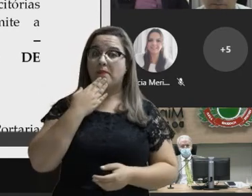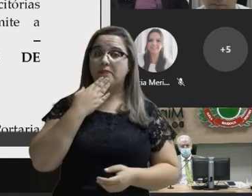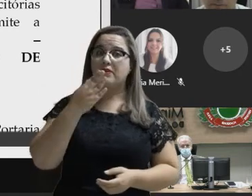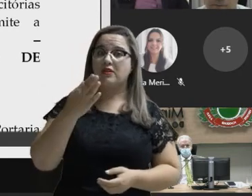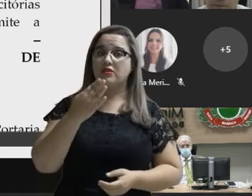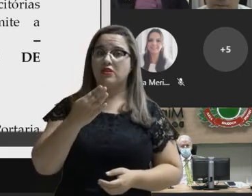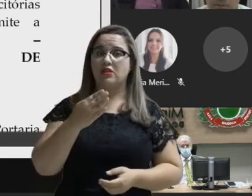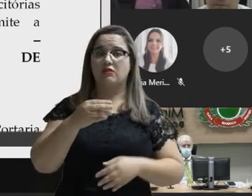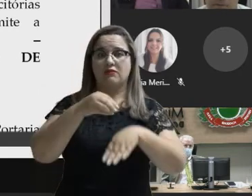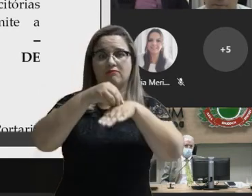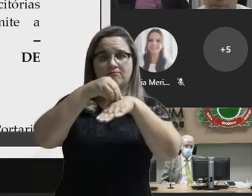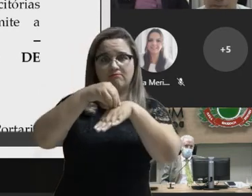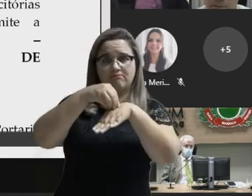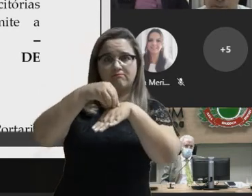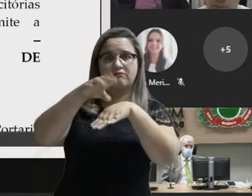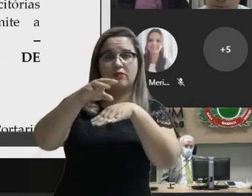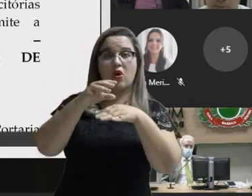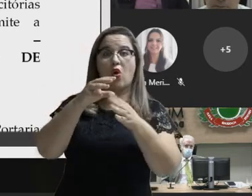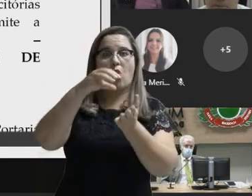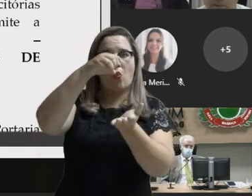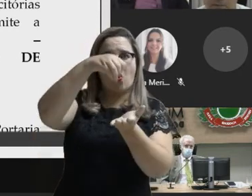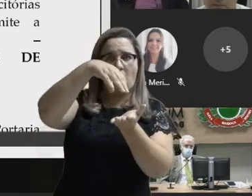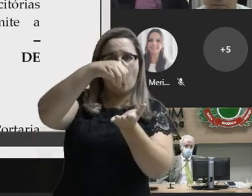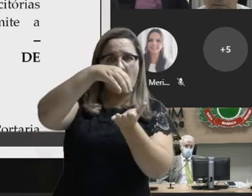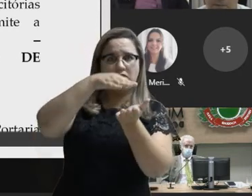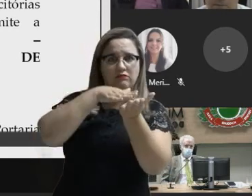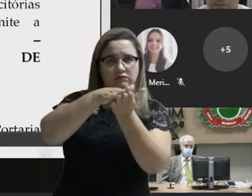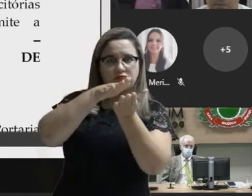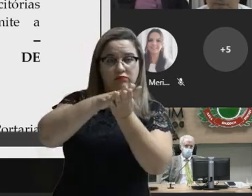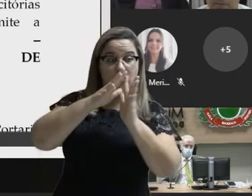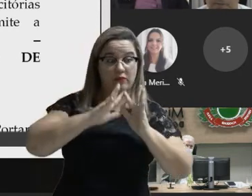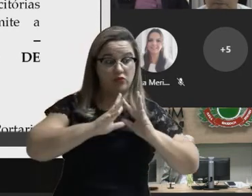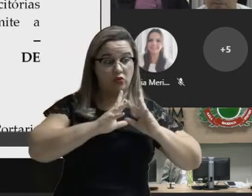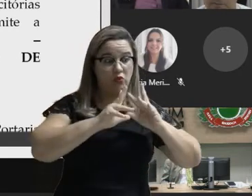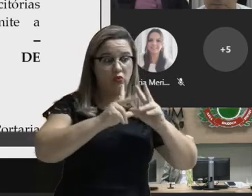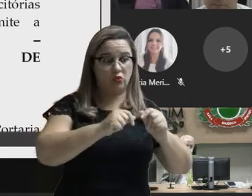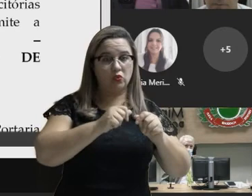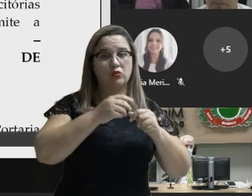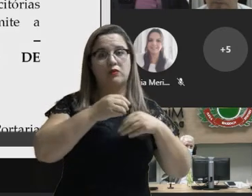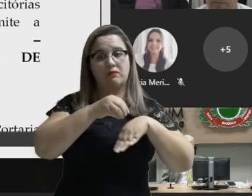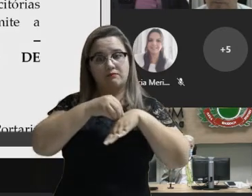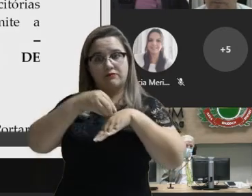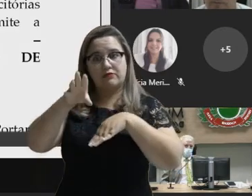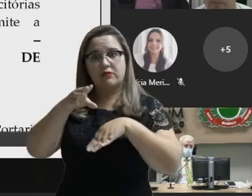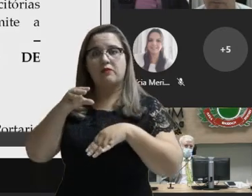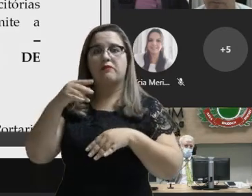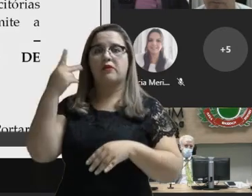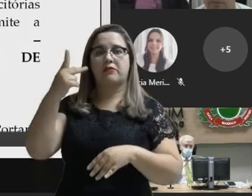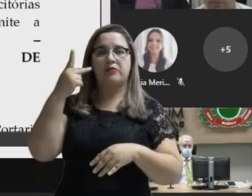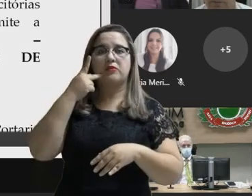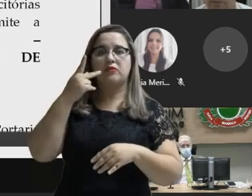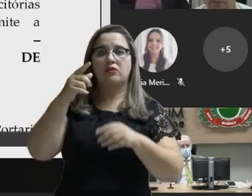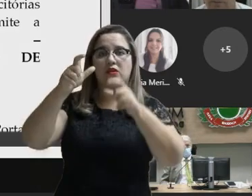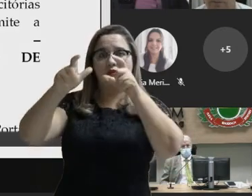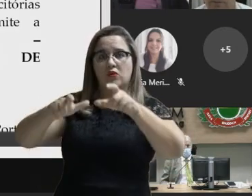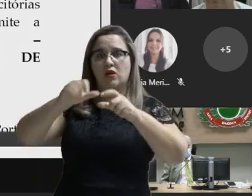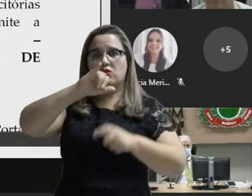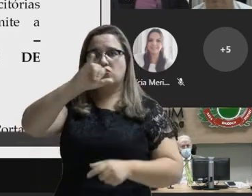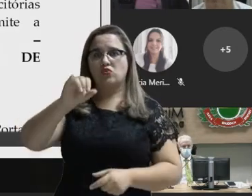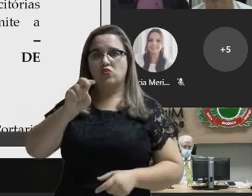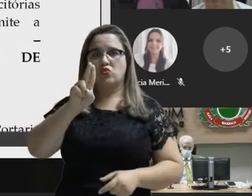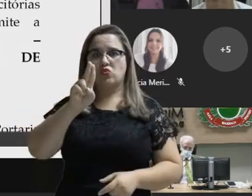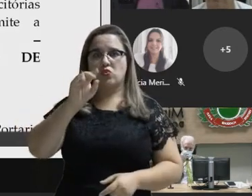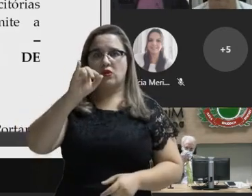seja encaminhado cópia integral dos autos ao coordenador das promotorias criminais da comarca de Juína, para as providências que